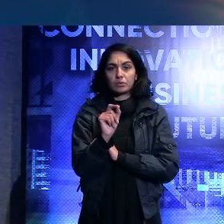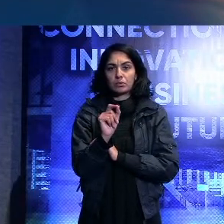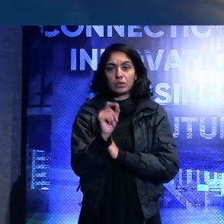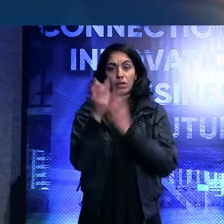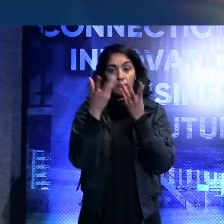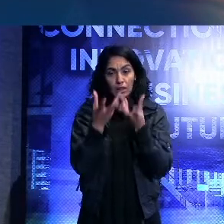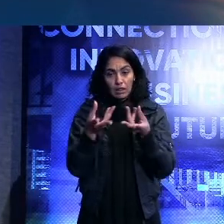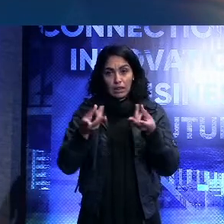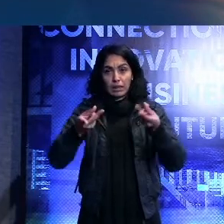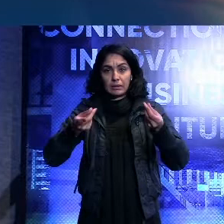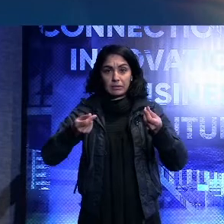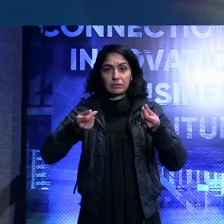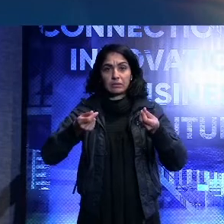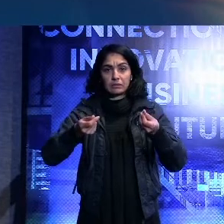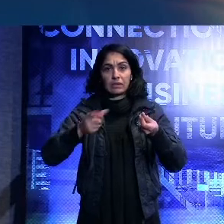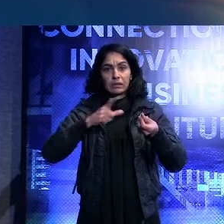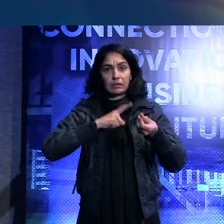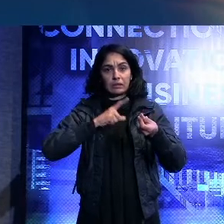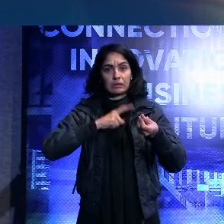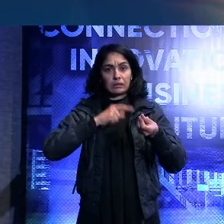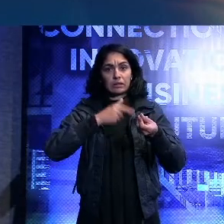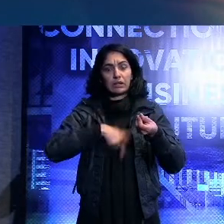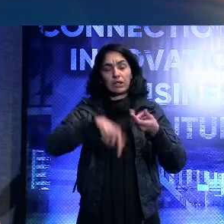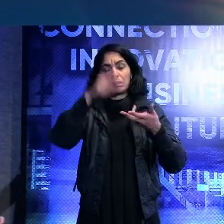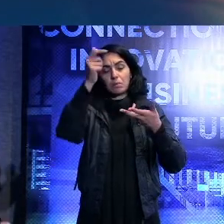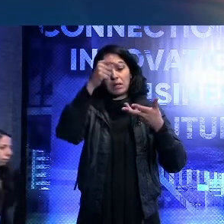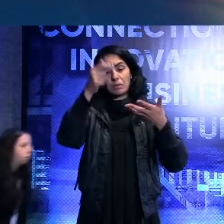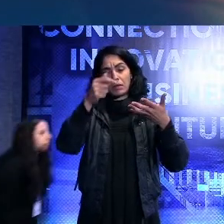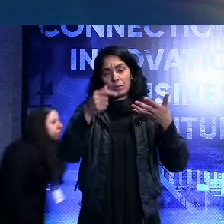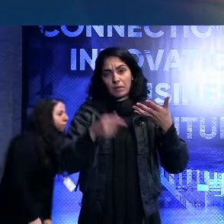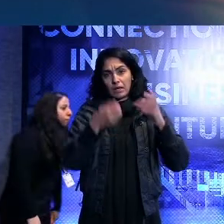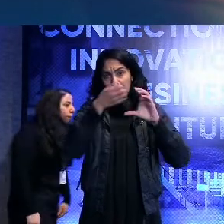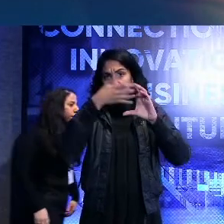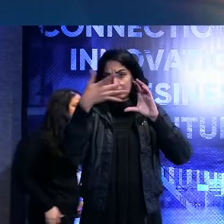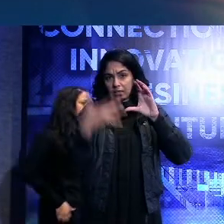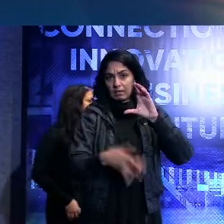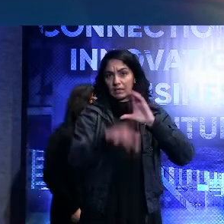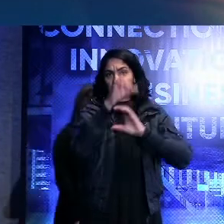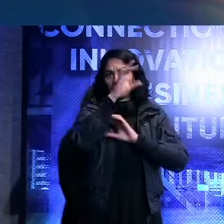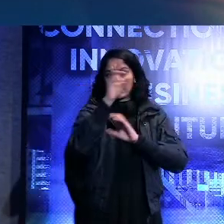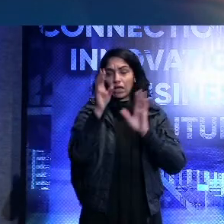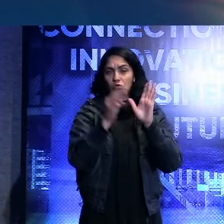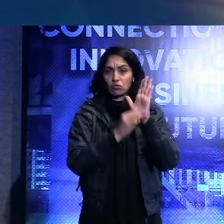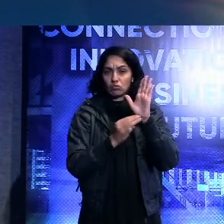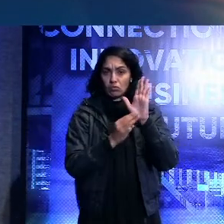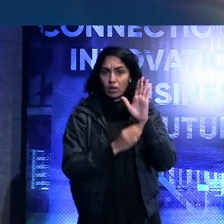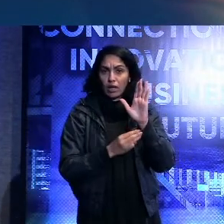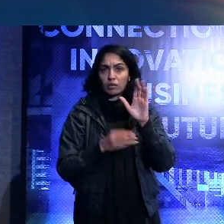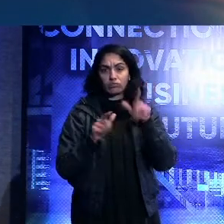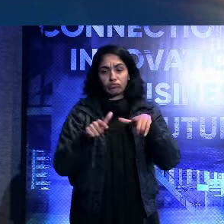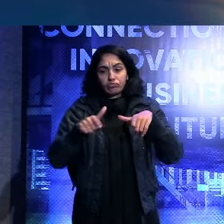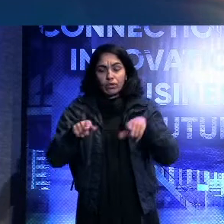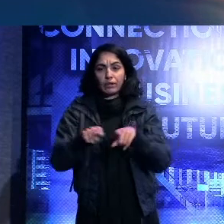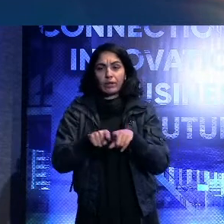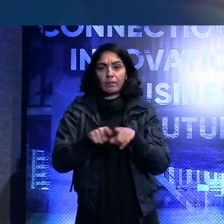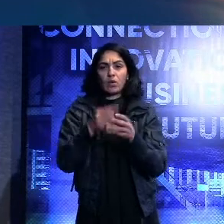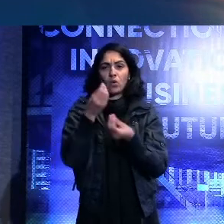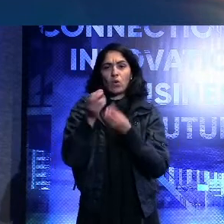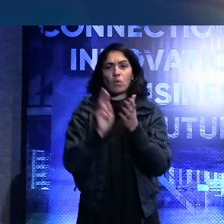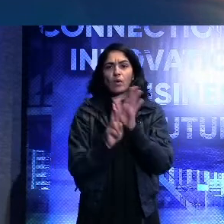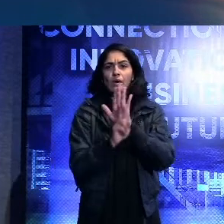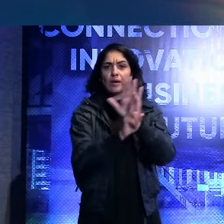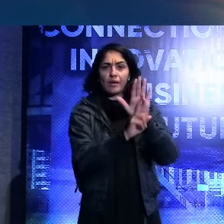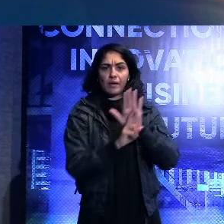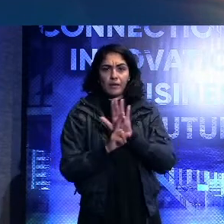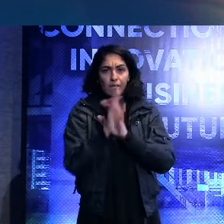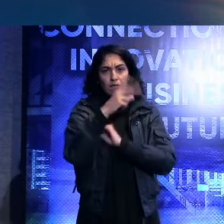abstração, né? A gente tem ali as entidades, tem as características, os métodos lá, que são as ações, e como a gente está representado, vocês